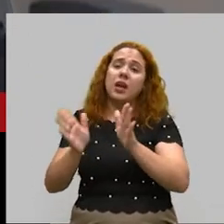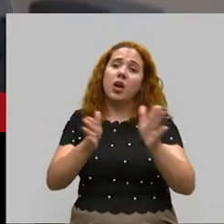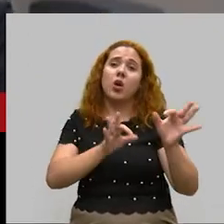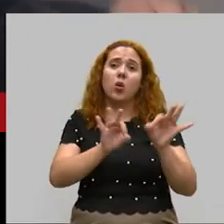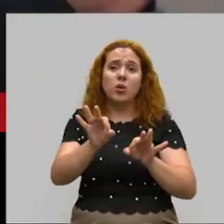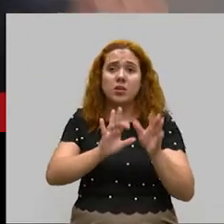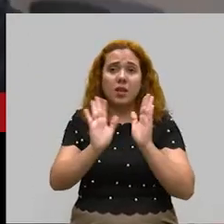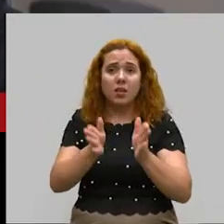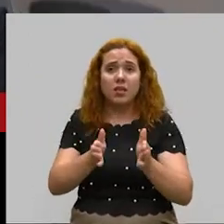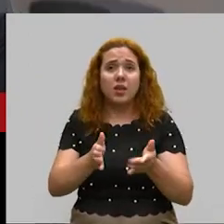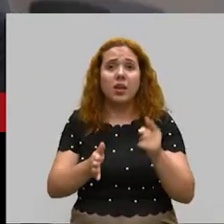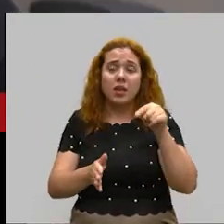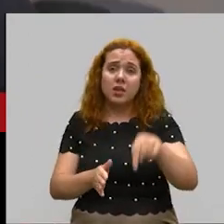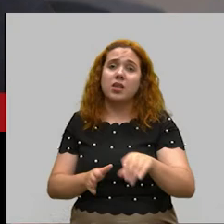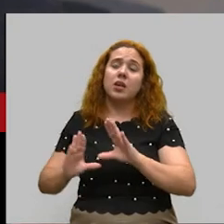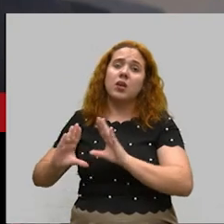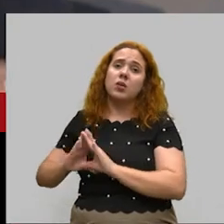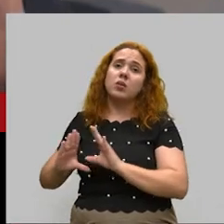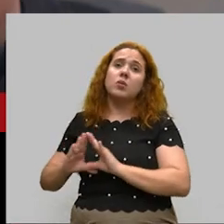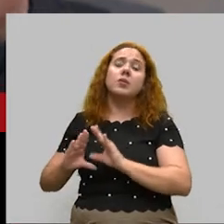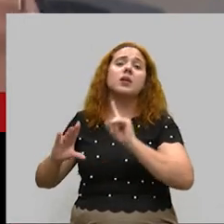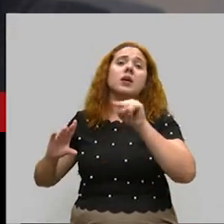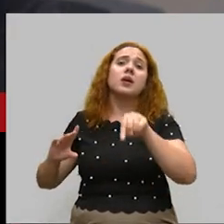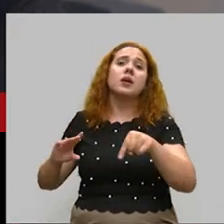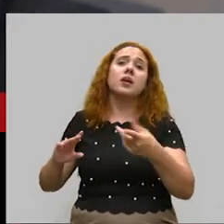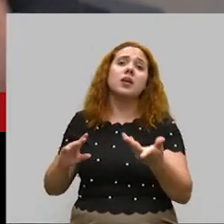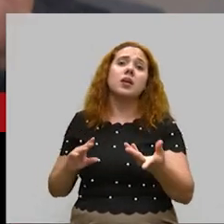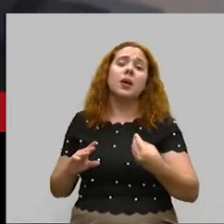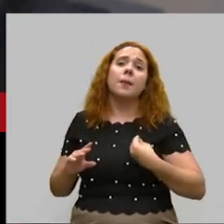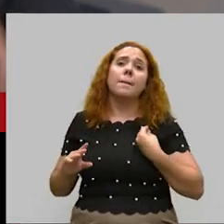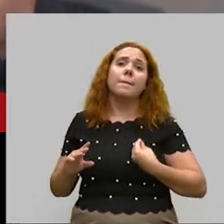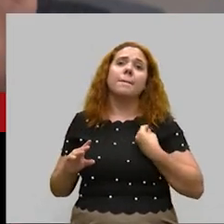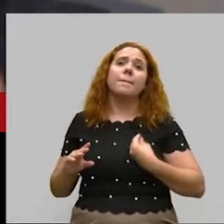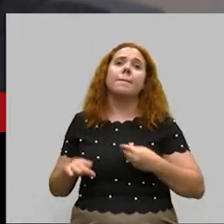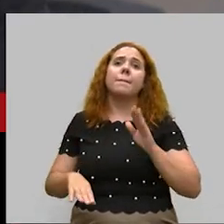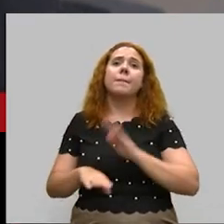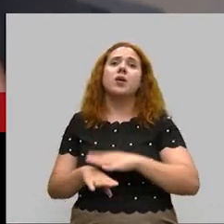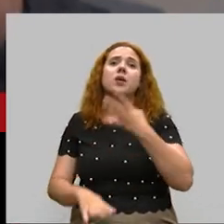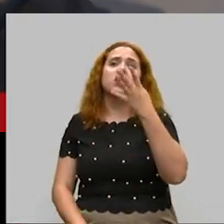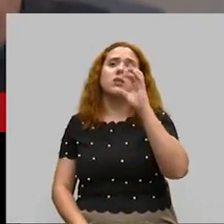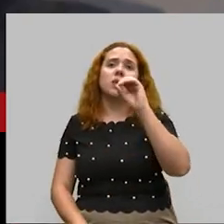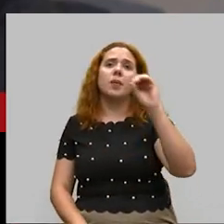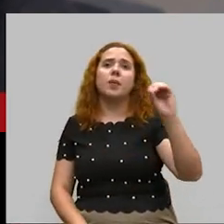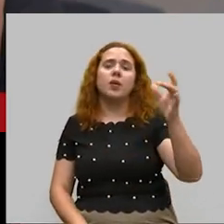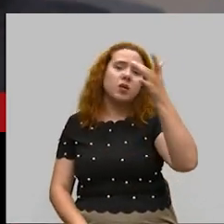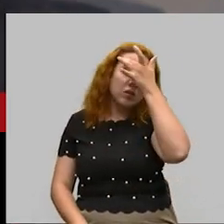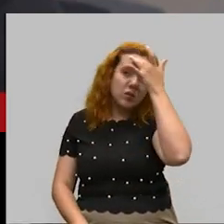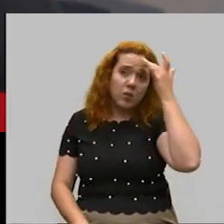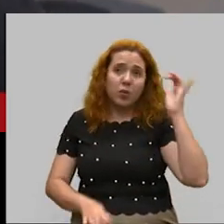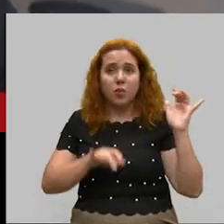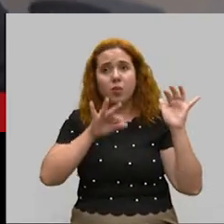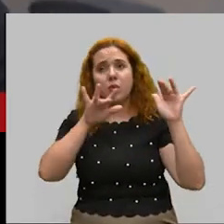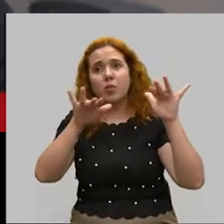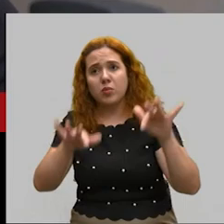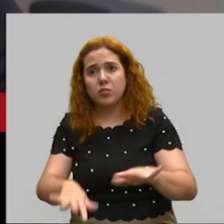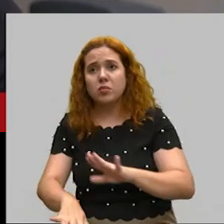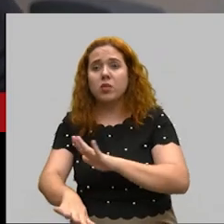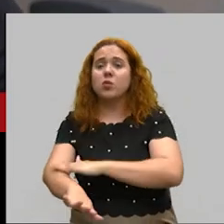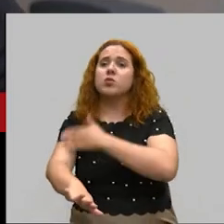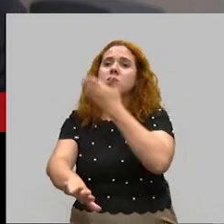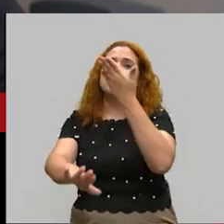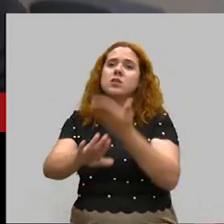esperado aqui por esta comissão e com a presença de mais de 400 pessoas durante um dia